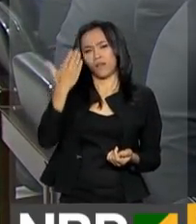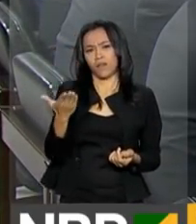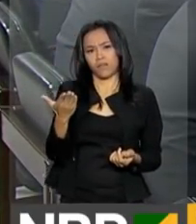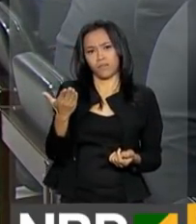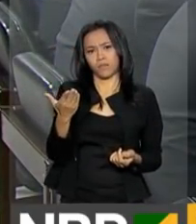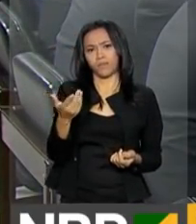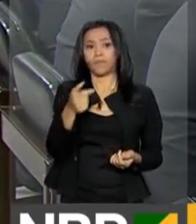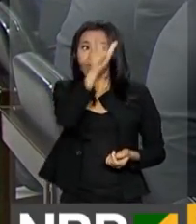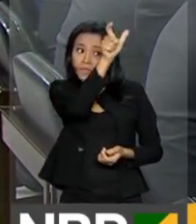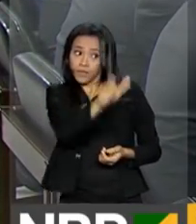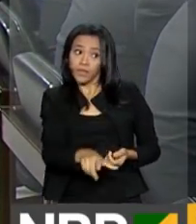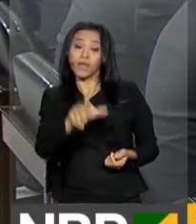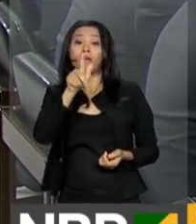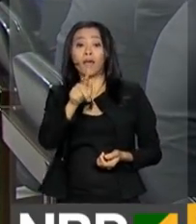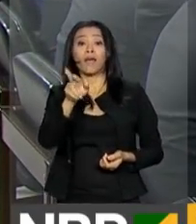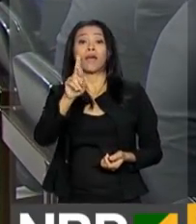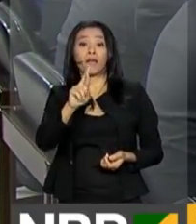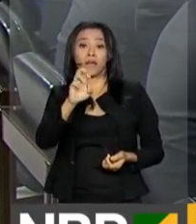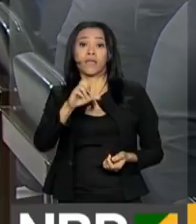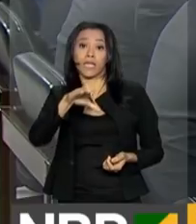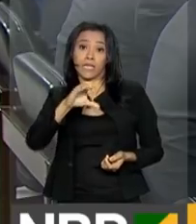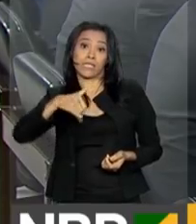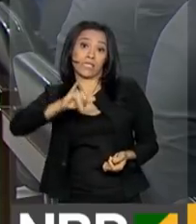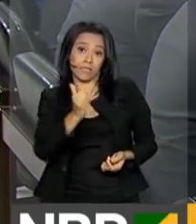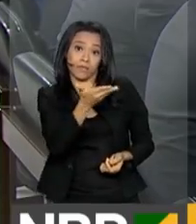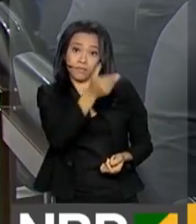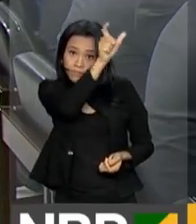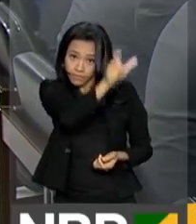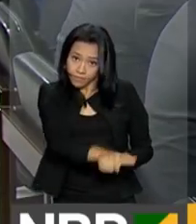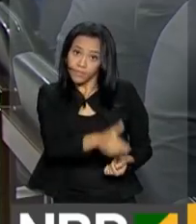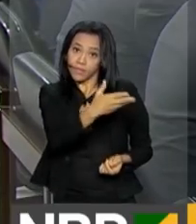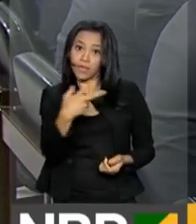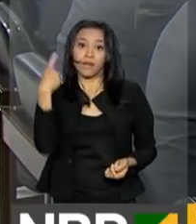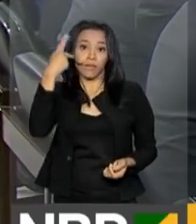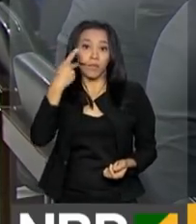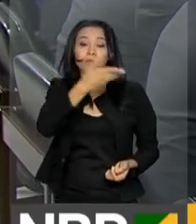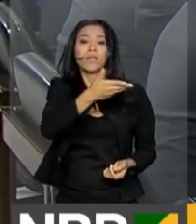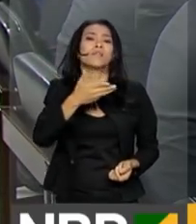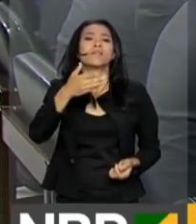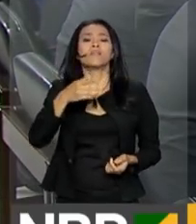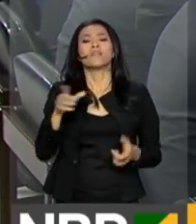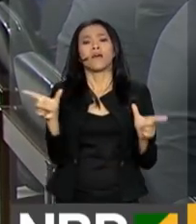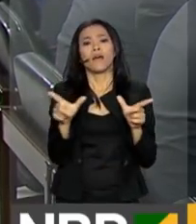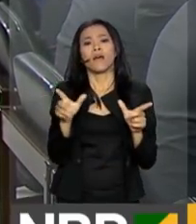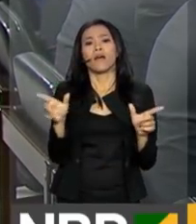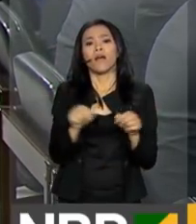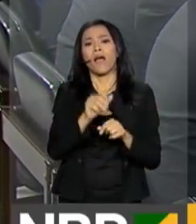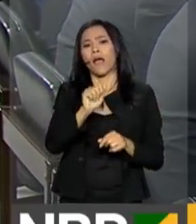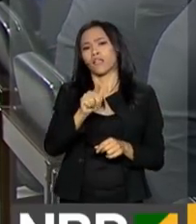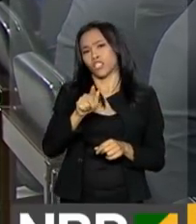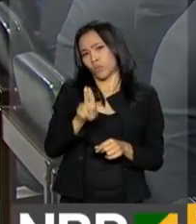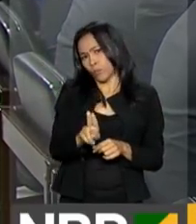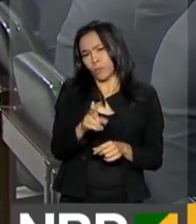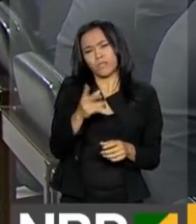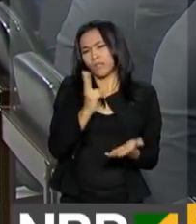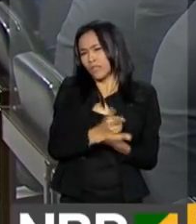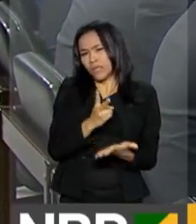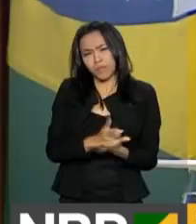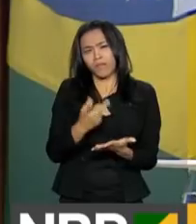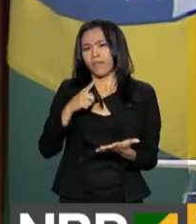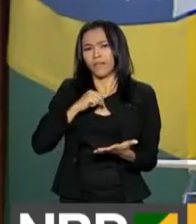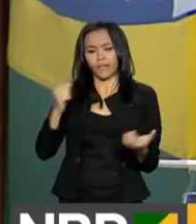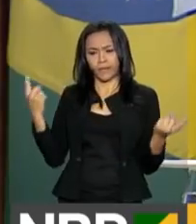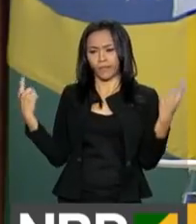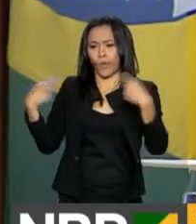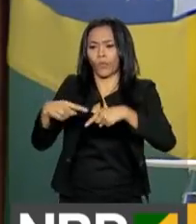sabem todos que sem embargo das dificuldades dificuldades naturais oposição que é